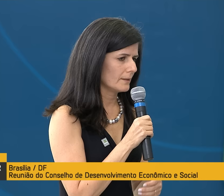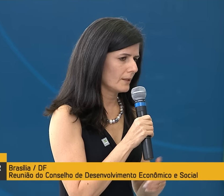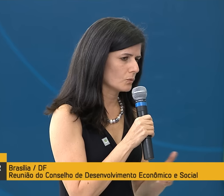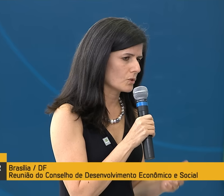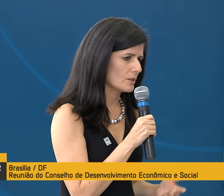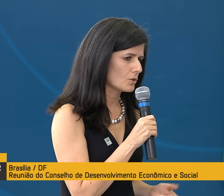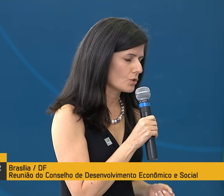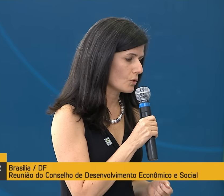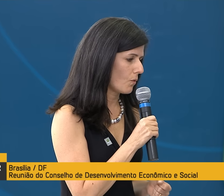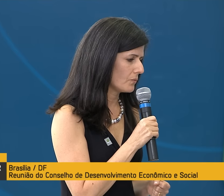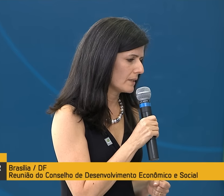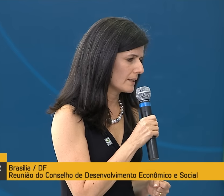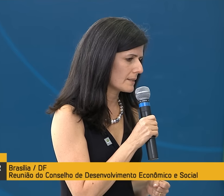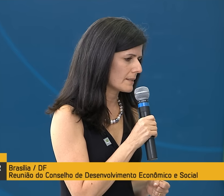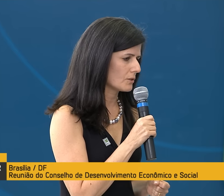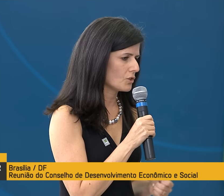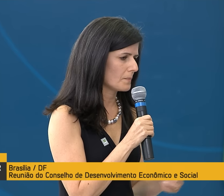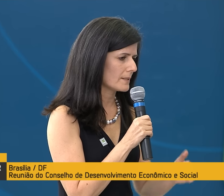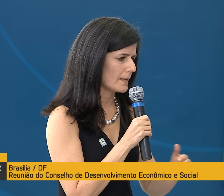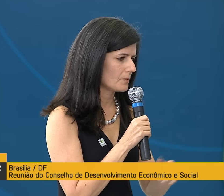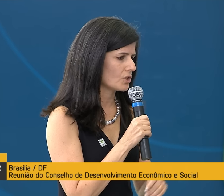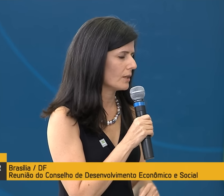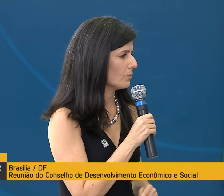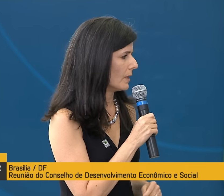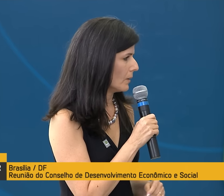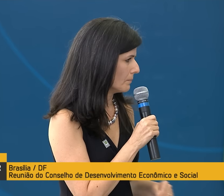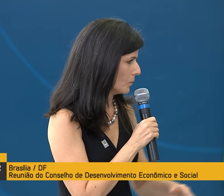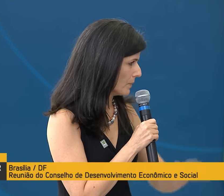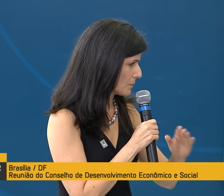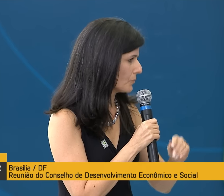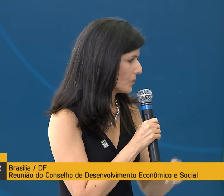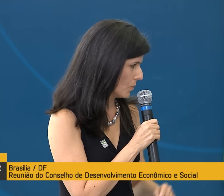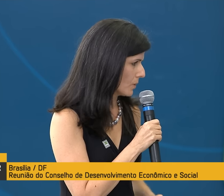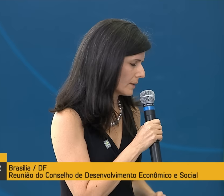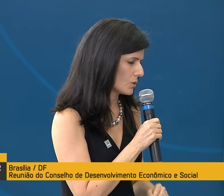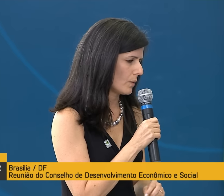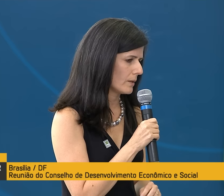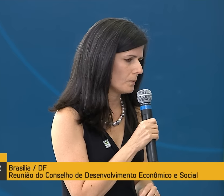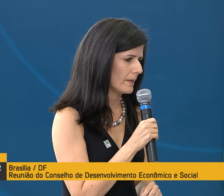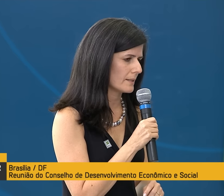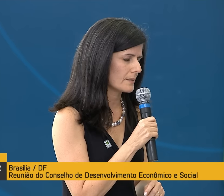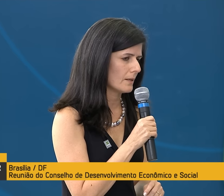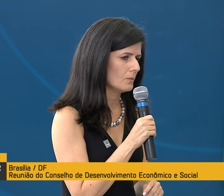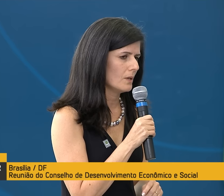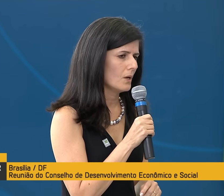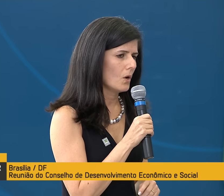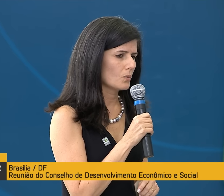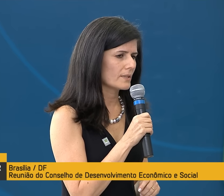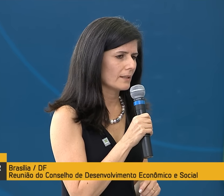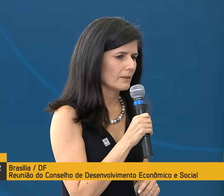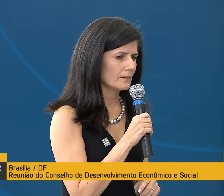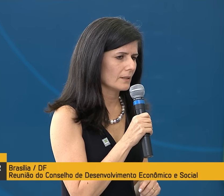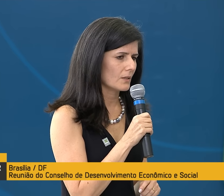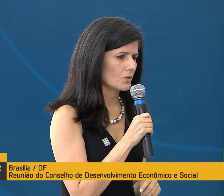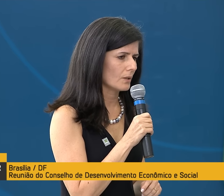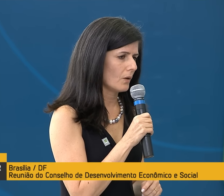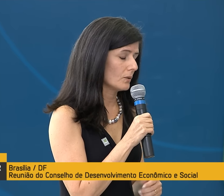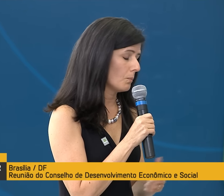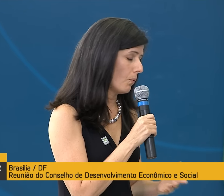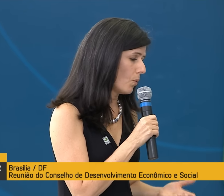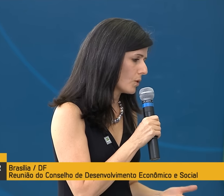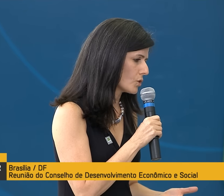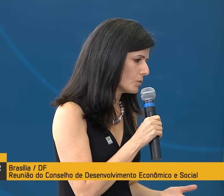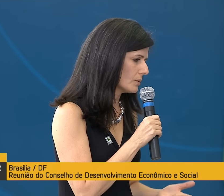comportamento até dos índices de confiança, a gente percebe que já não tem o mesmo vigor na sua recuperação. O cenário